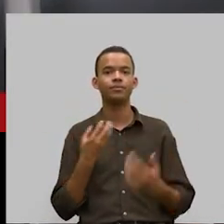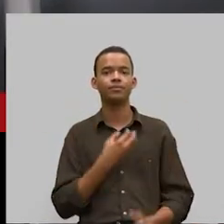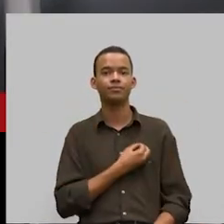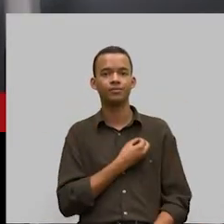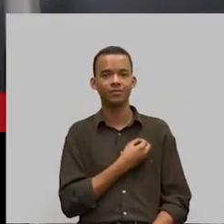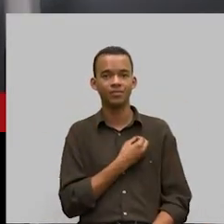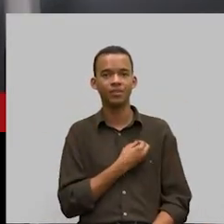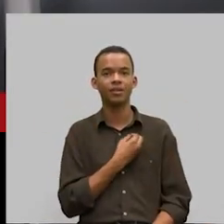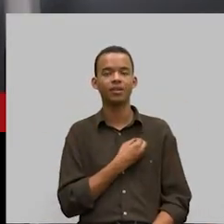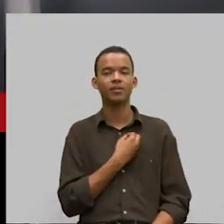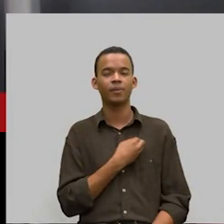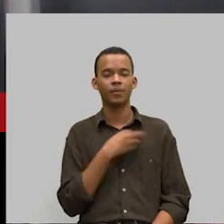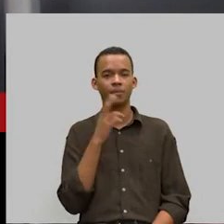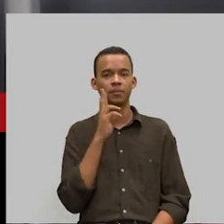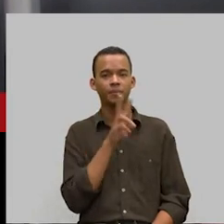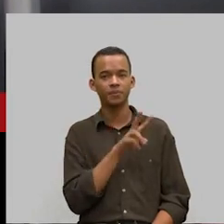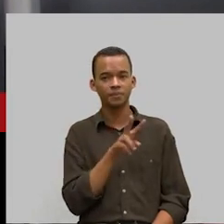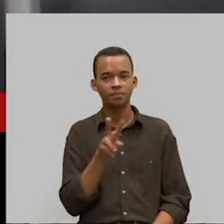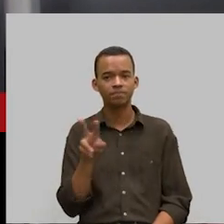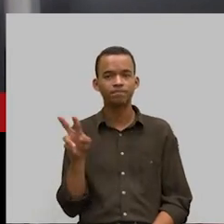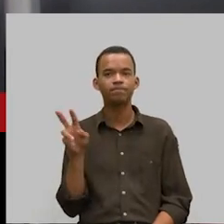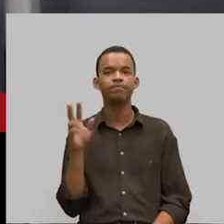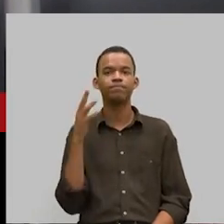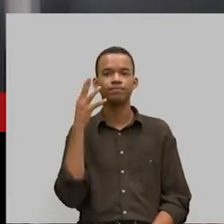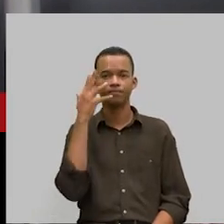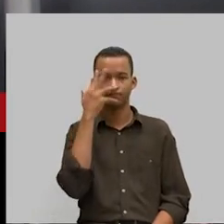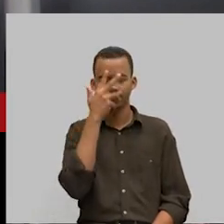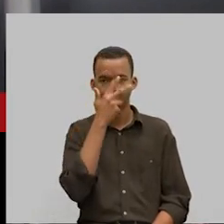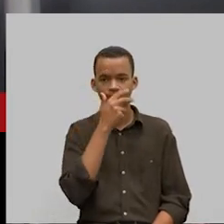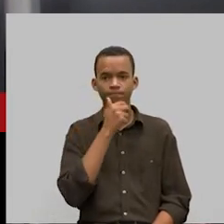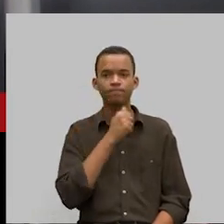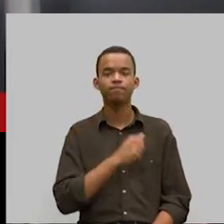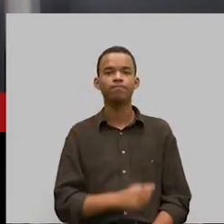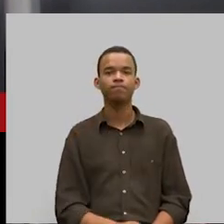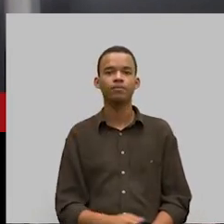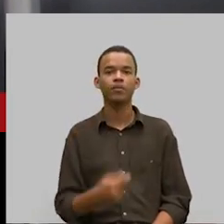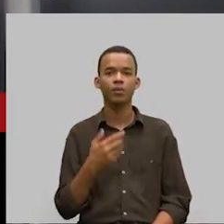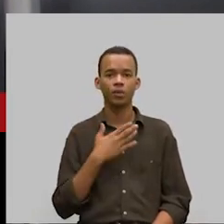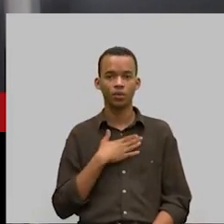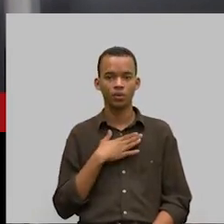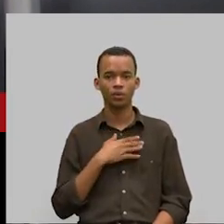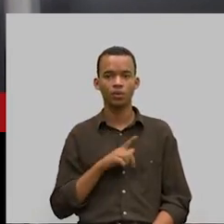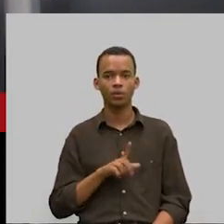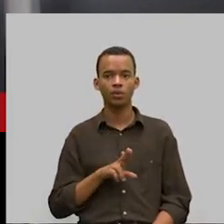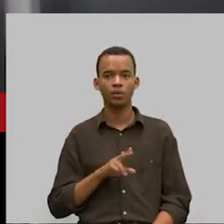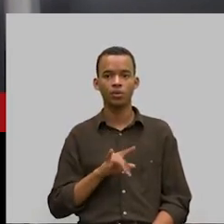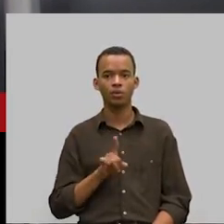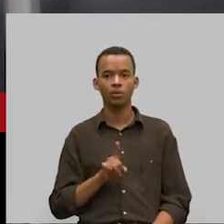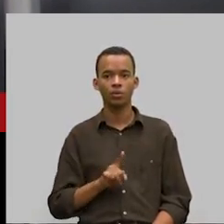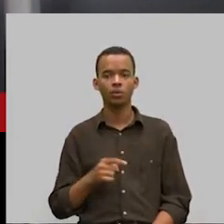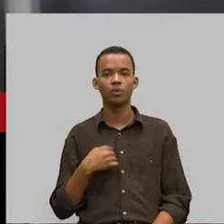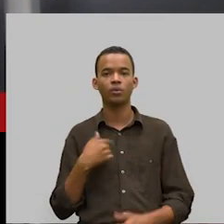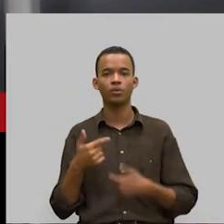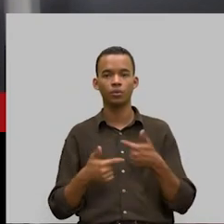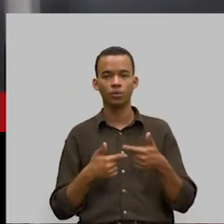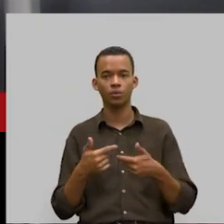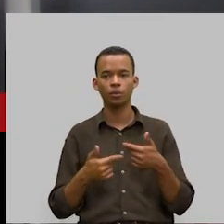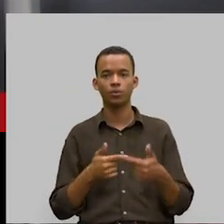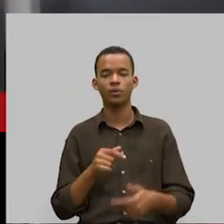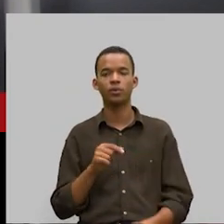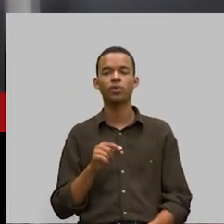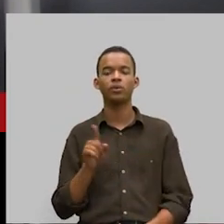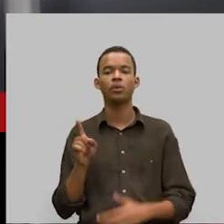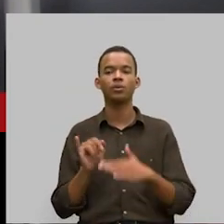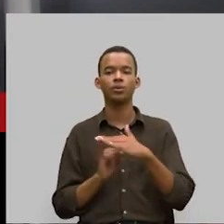vivendo esse momento tão tão bonito né sou Luizinho sou professor no Instituto Federal do Sul de Minas